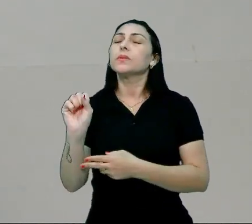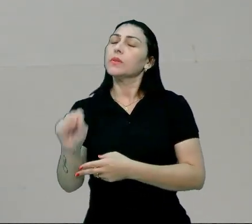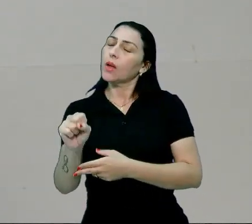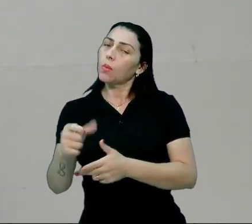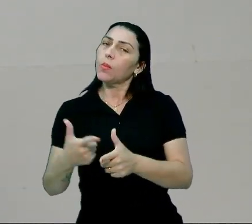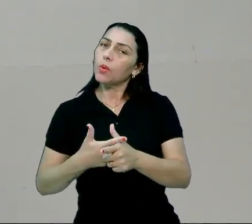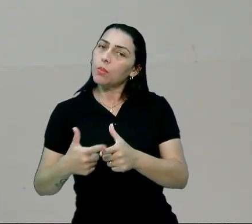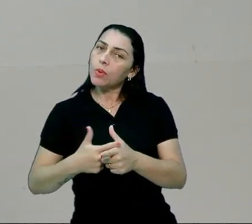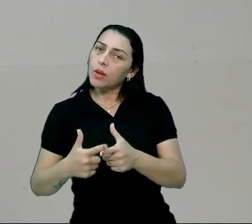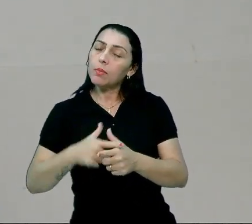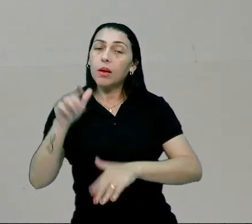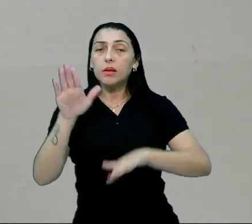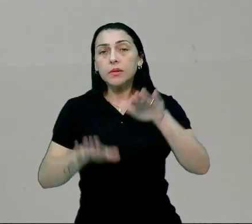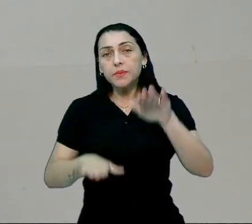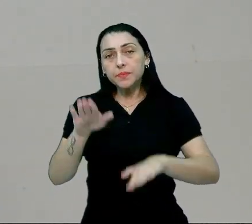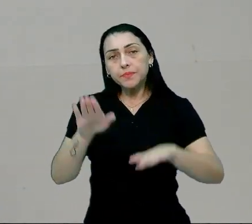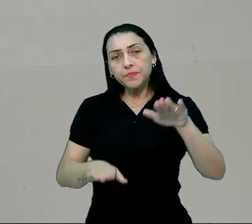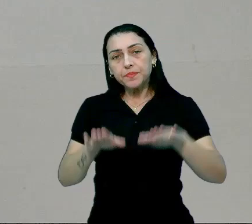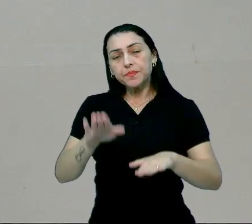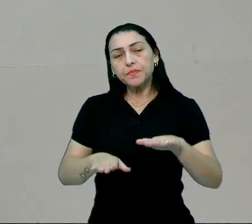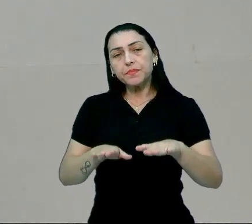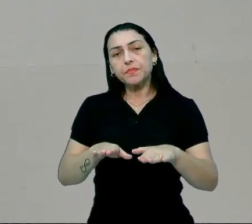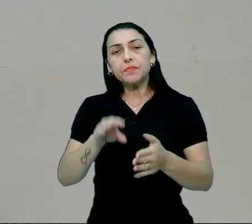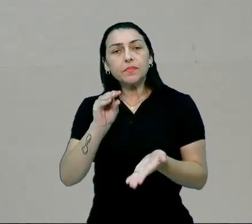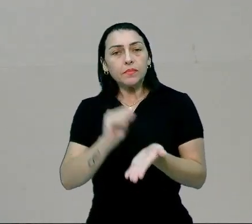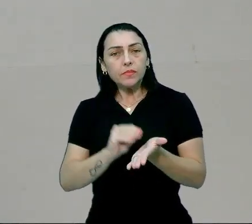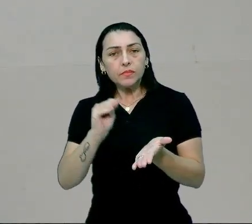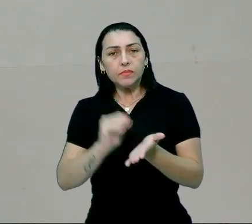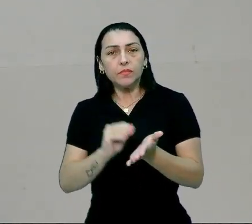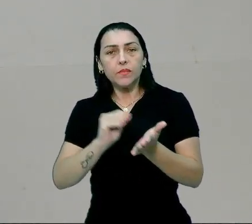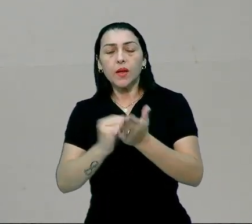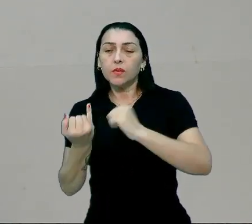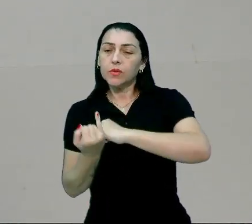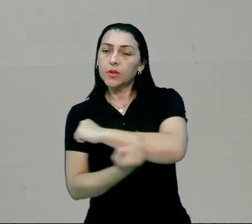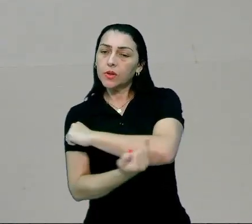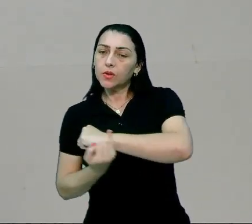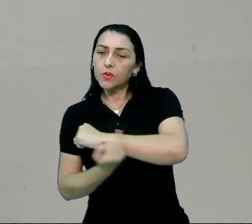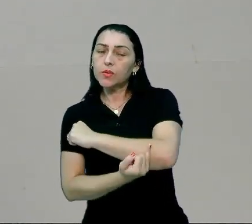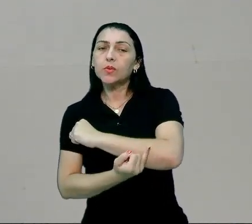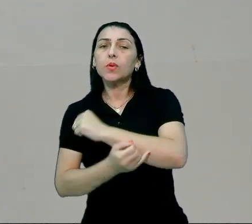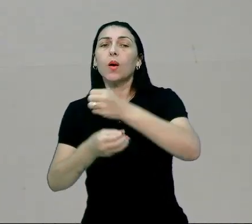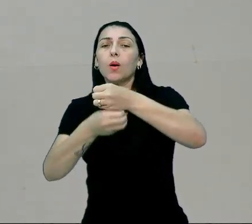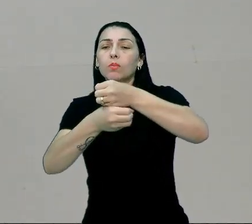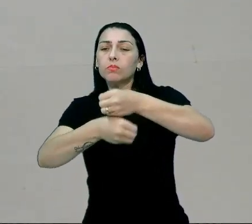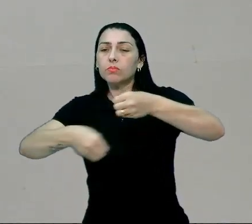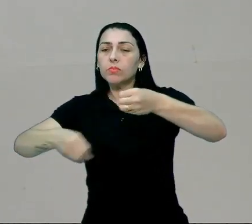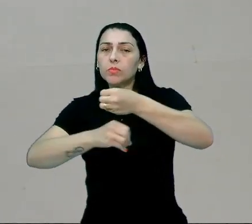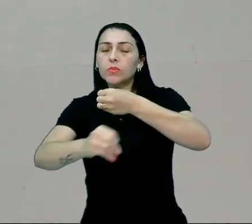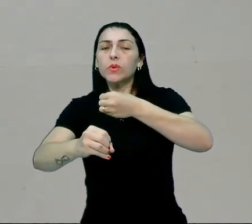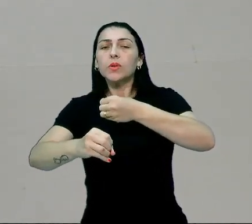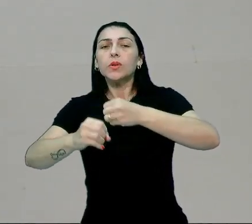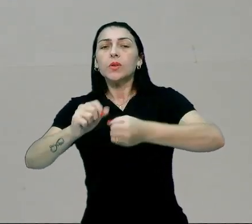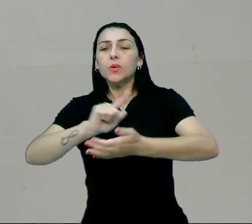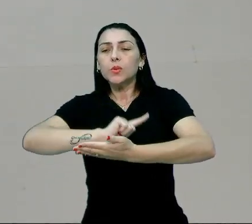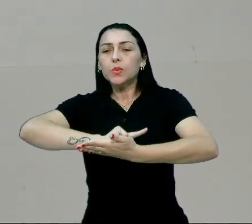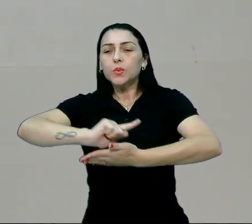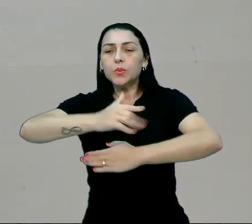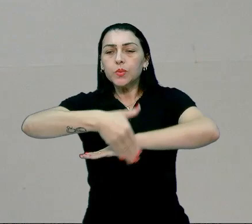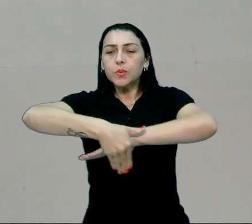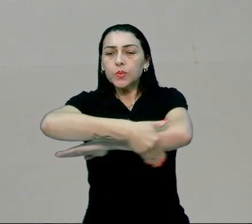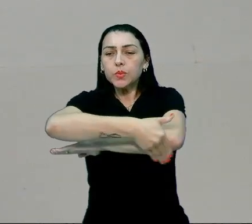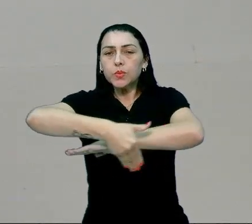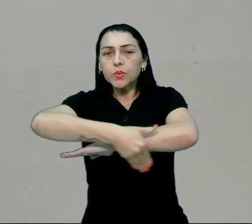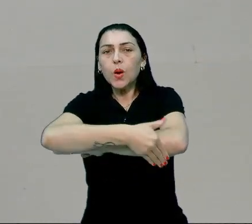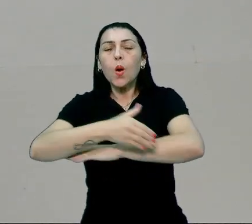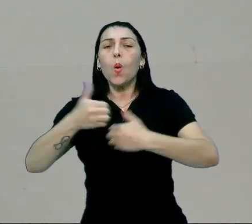reivindicando um problema. Às vezes, é uma falta de infraestrutura, de rede de esgoto, de pavimentação.